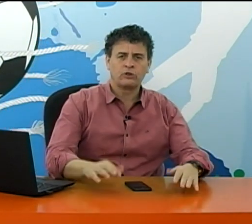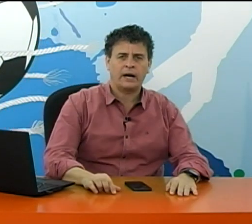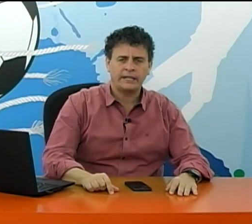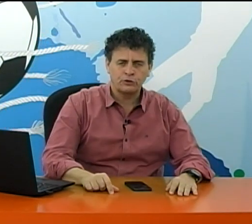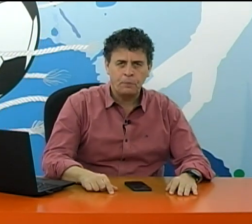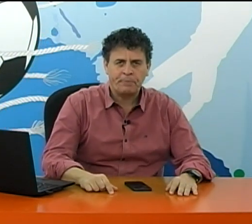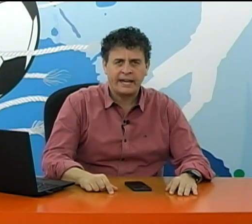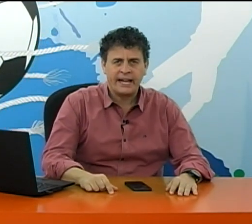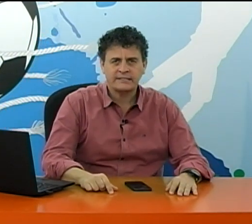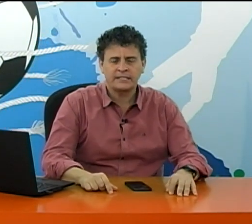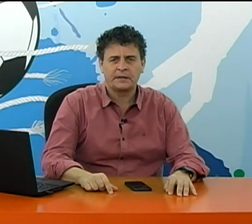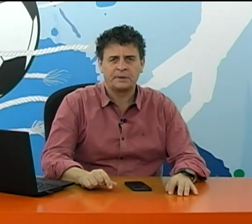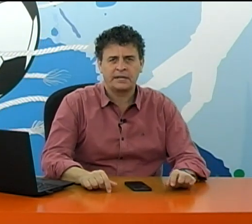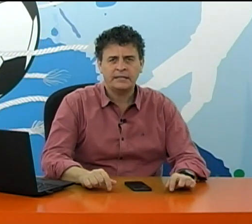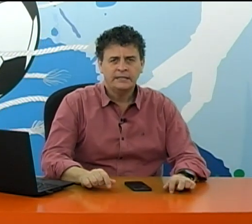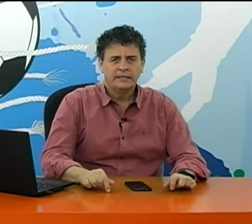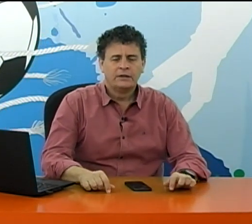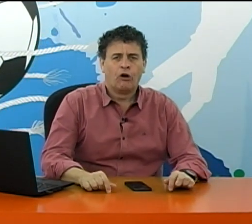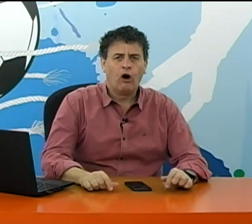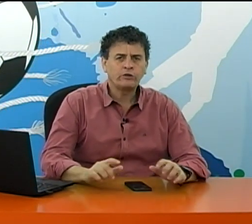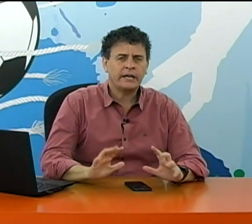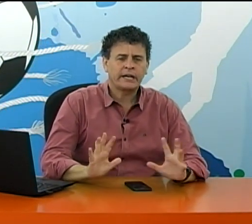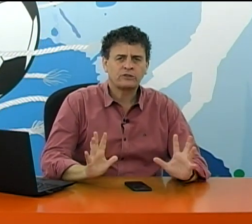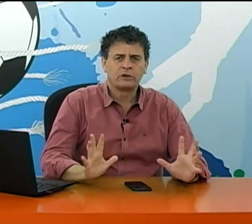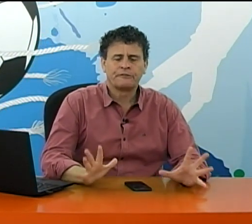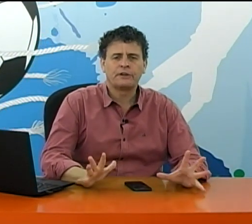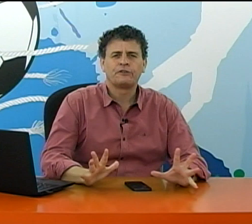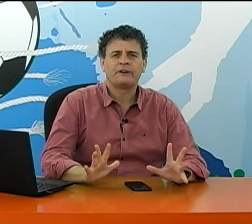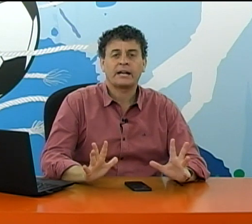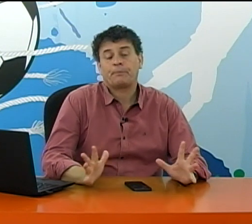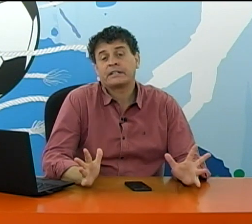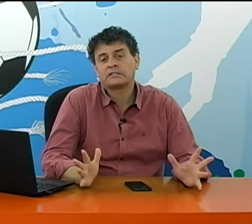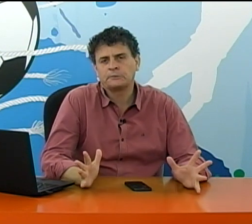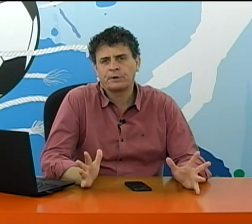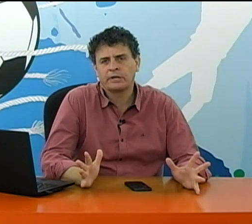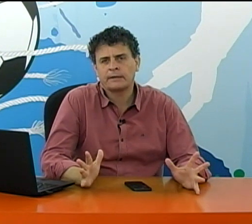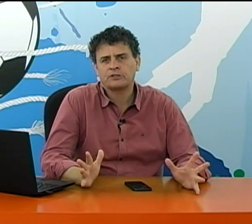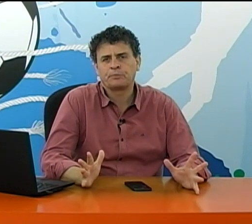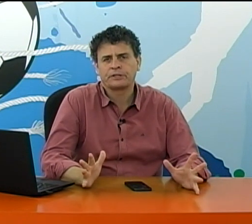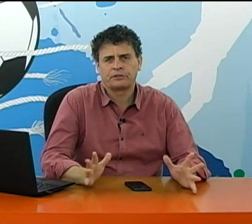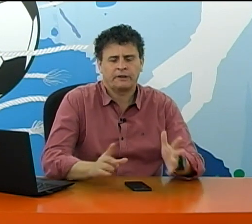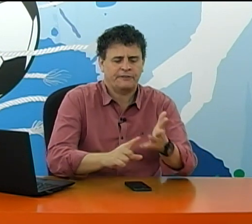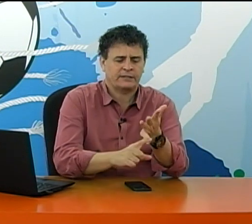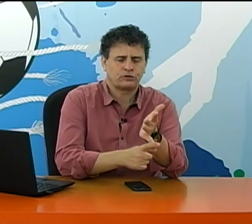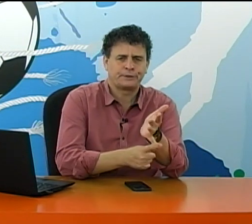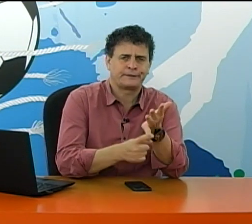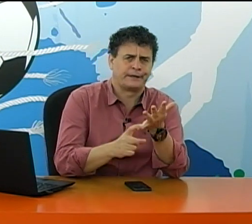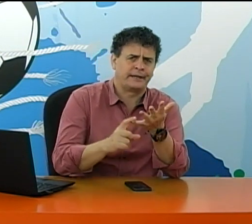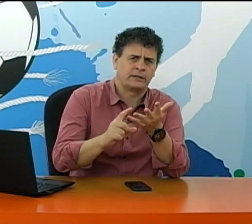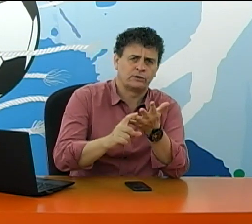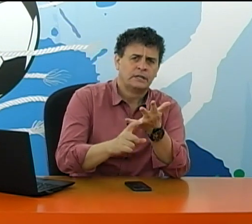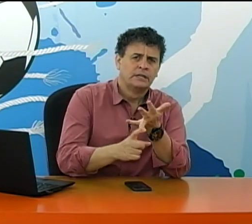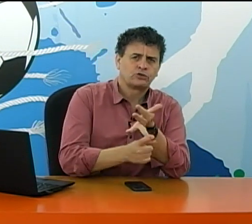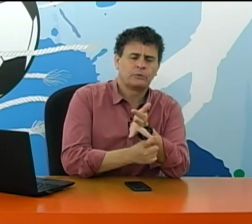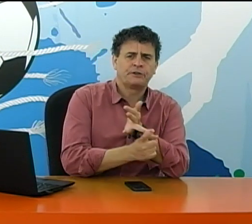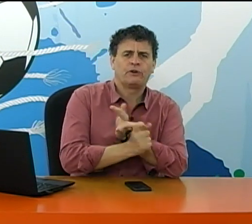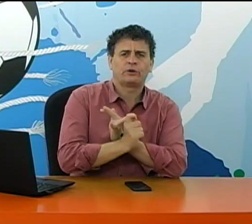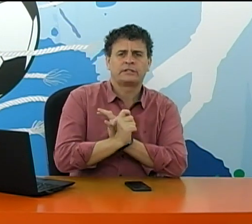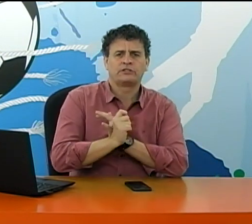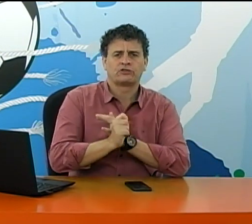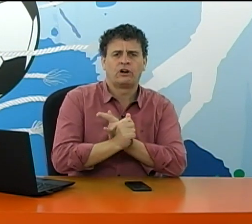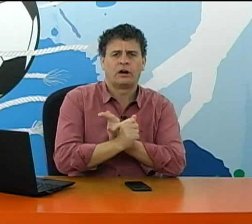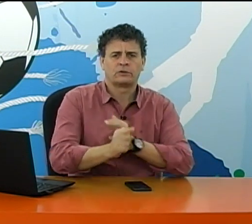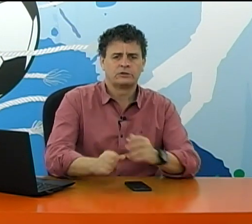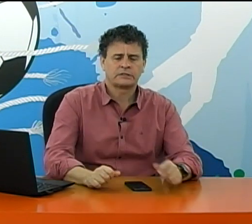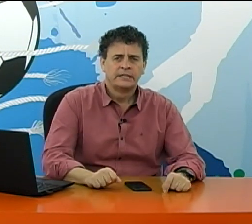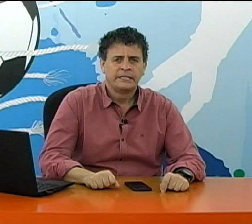João Dória, do PSDB. Ontem resolveu falar, parecia um programa esportivo, vai falar sobre treino, sobre volta